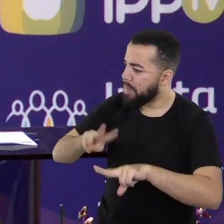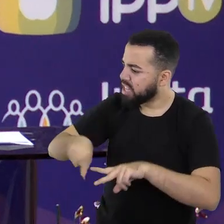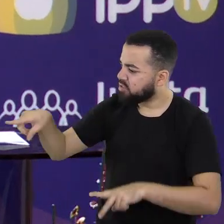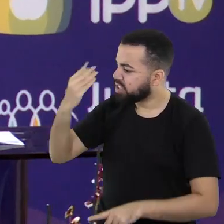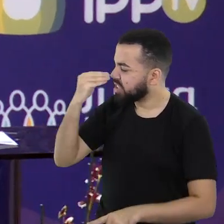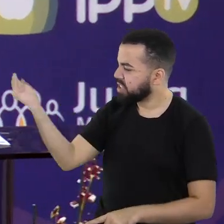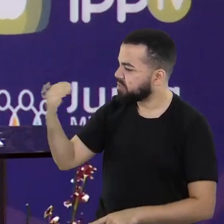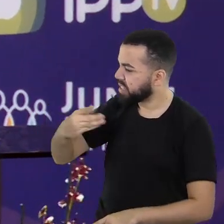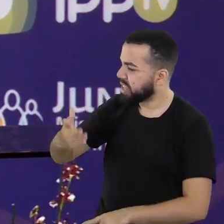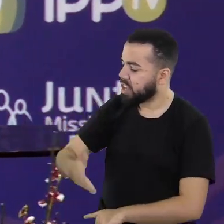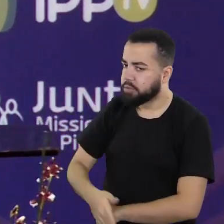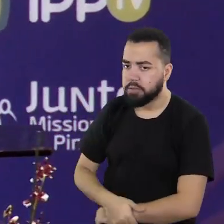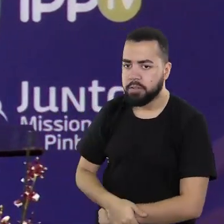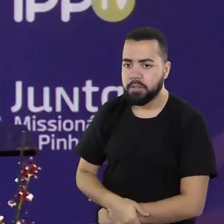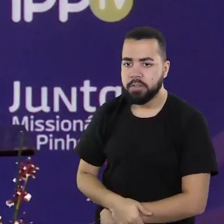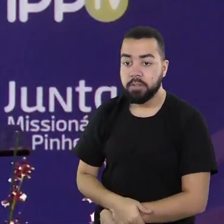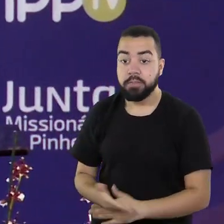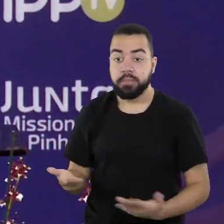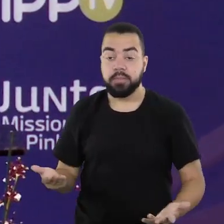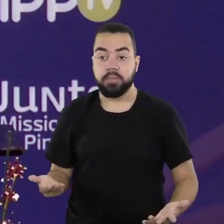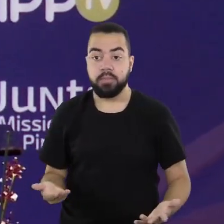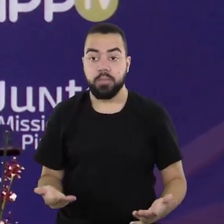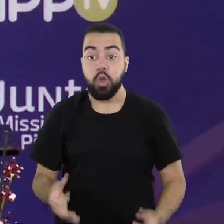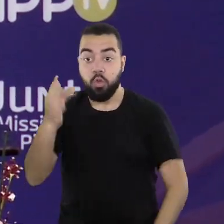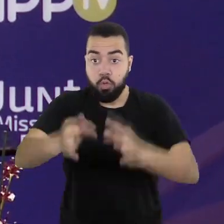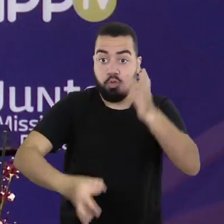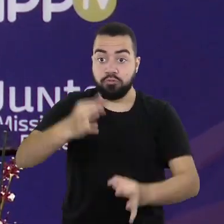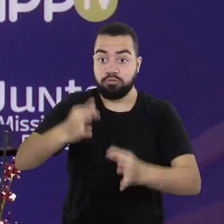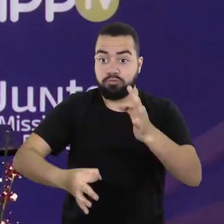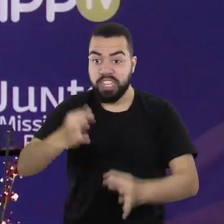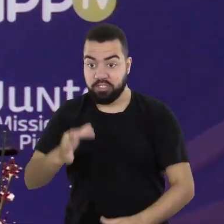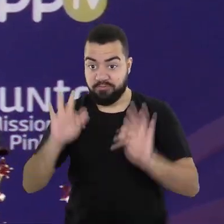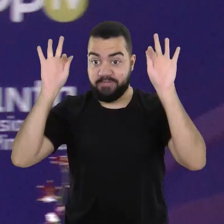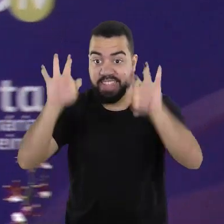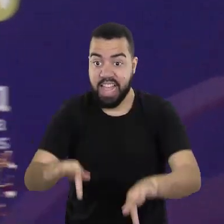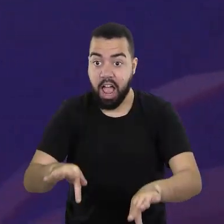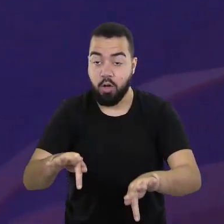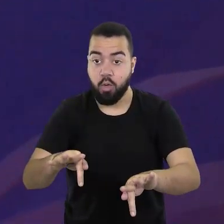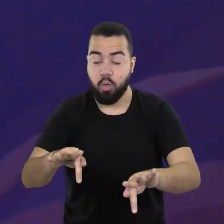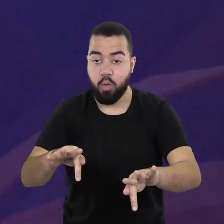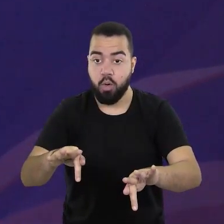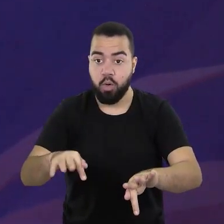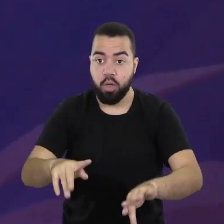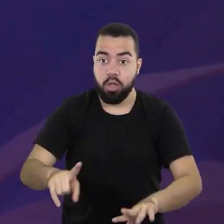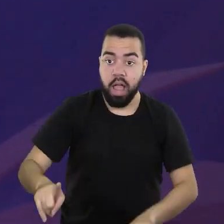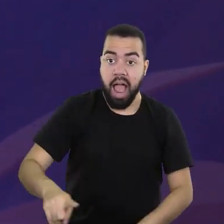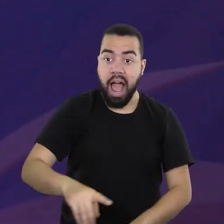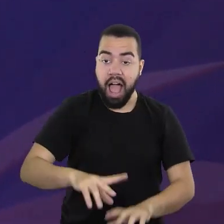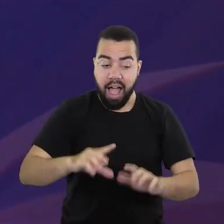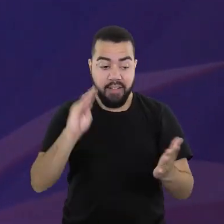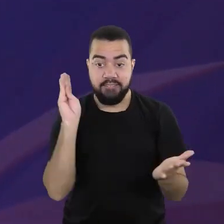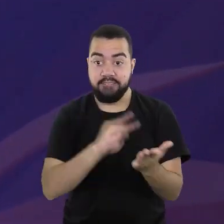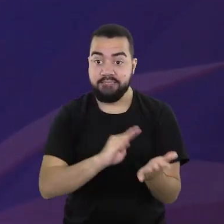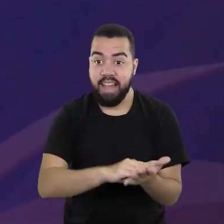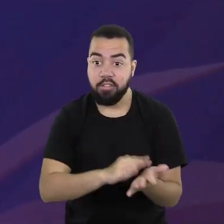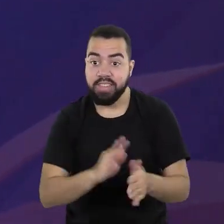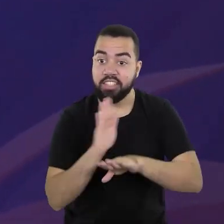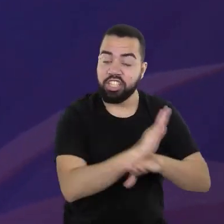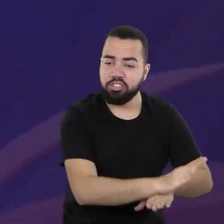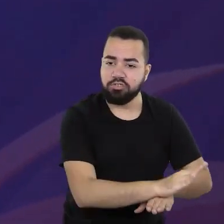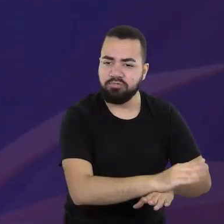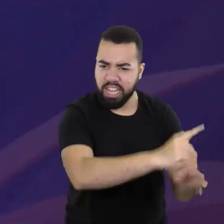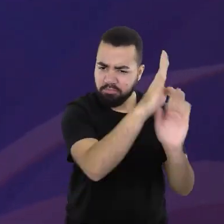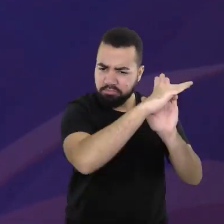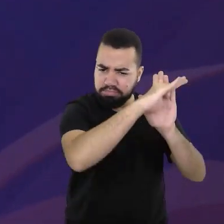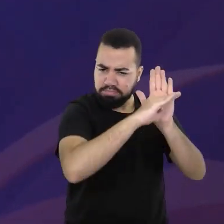preso e não foste ver-me. Ou seja, no juízo final, os pecados da omissão estarão relatados